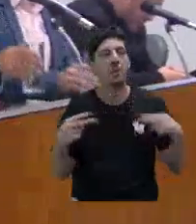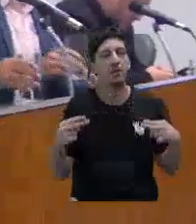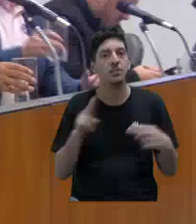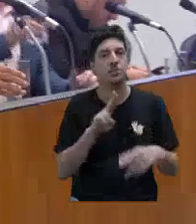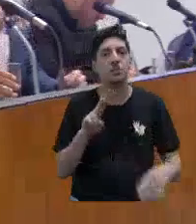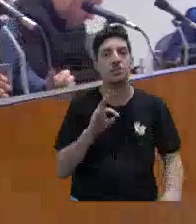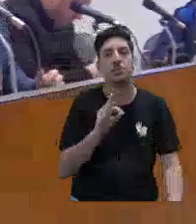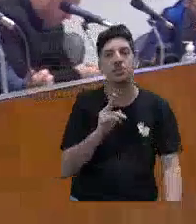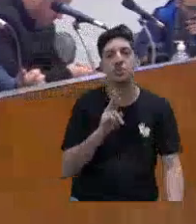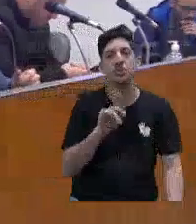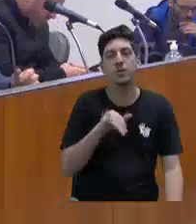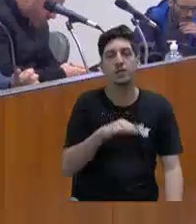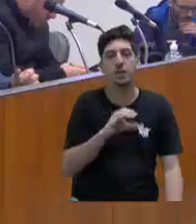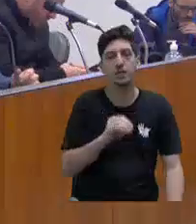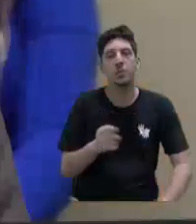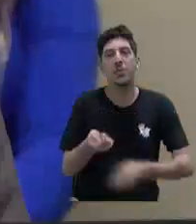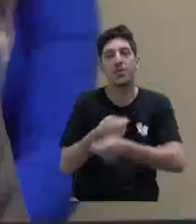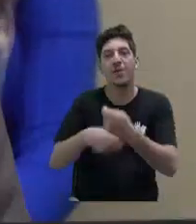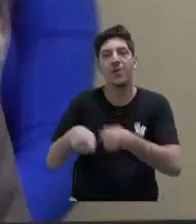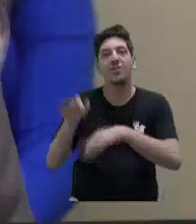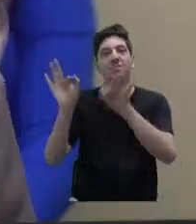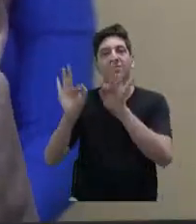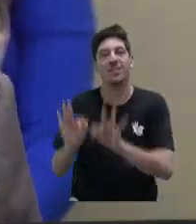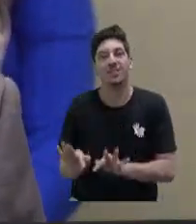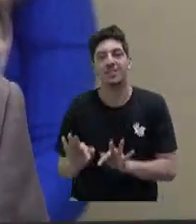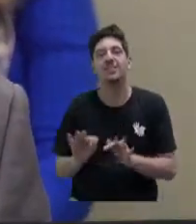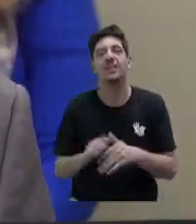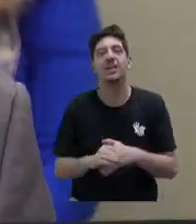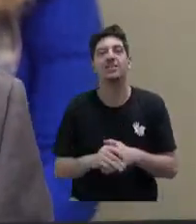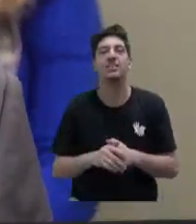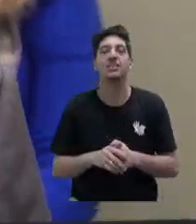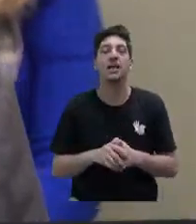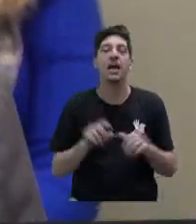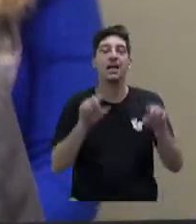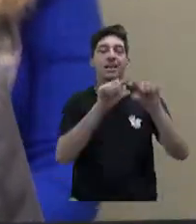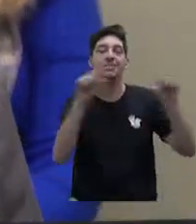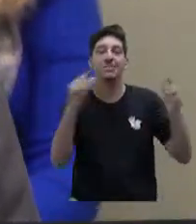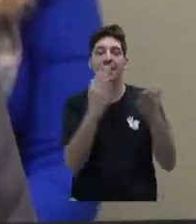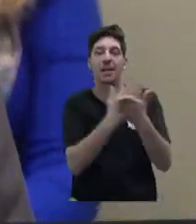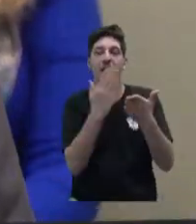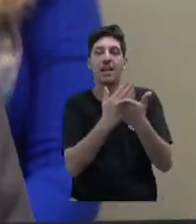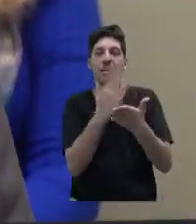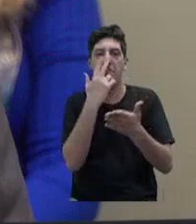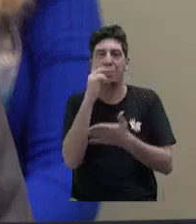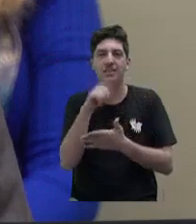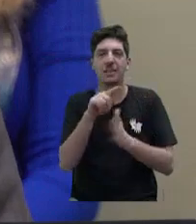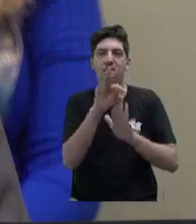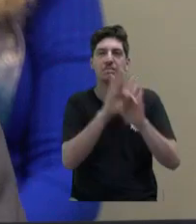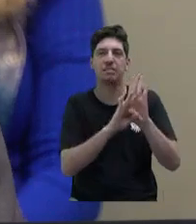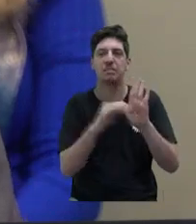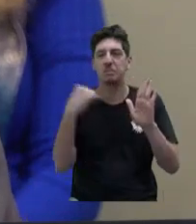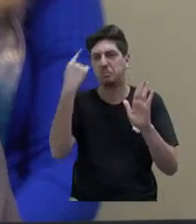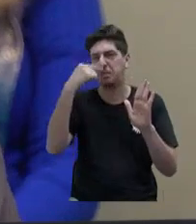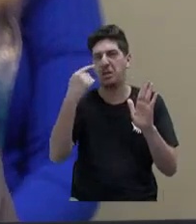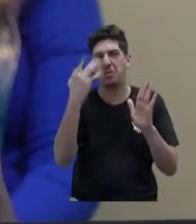chama Turismo, o Negócio da Felicidade. É um escritor, acho que espanhol, José